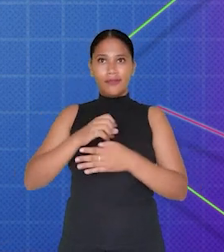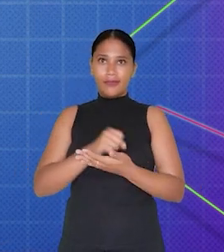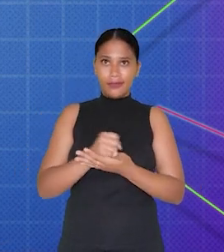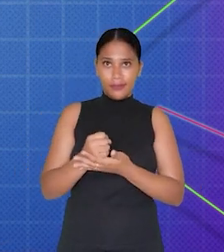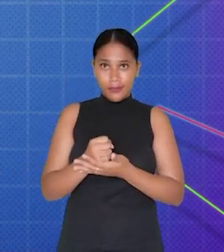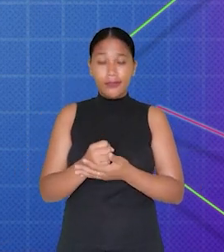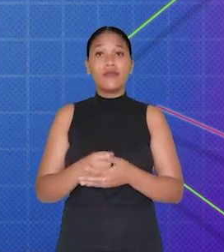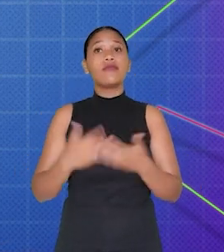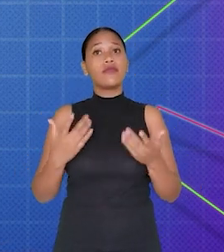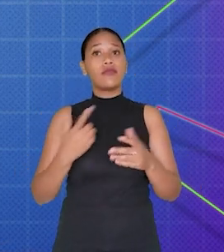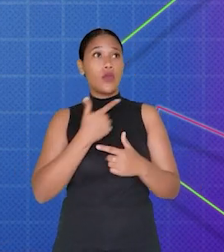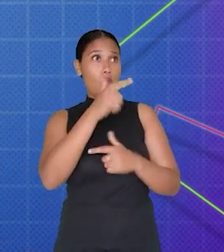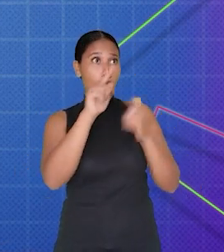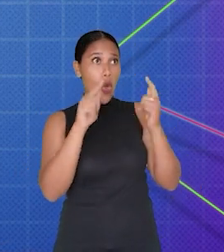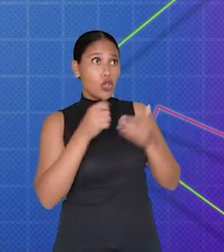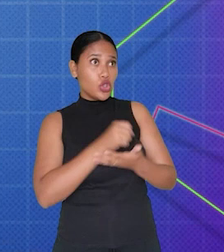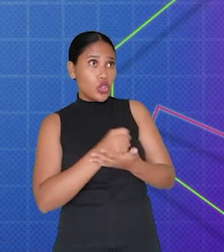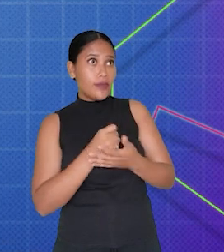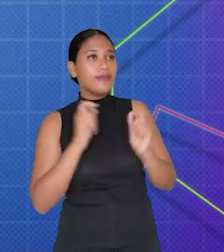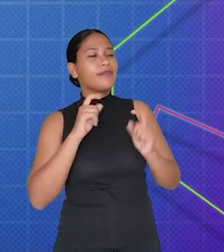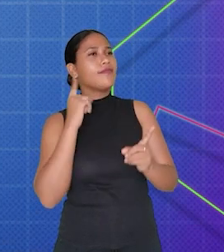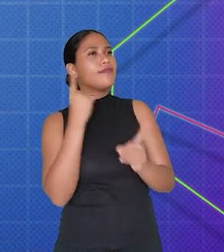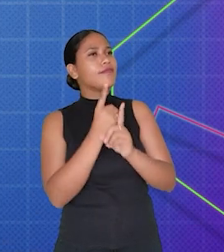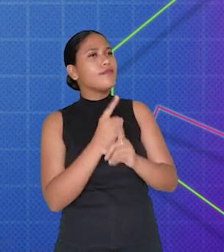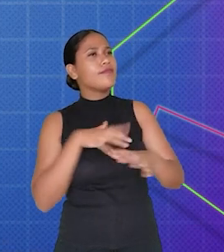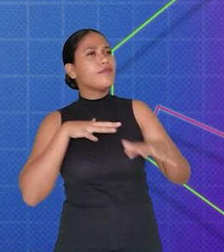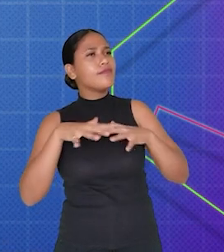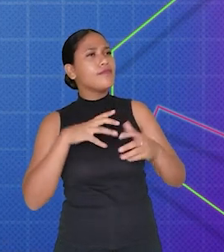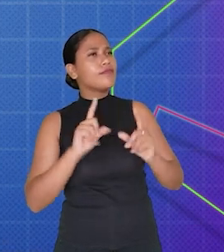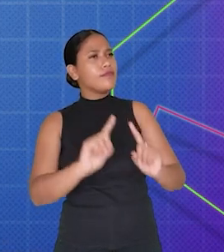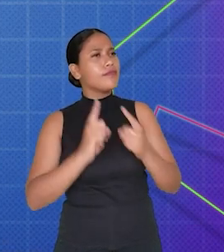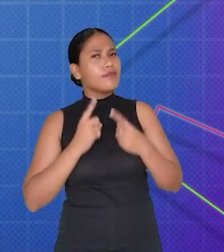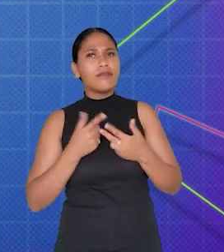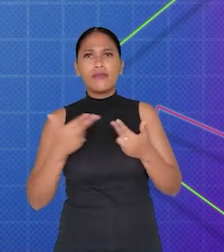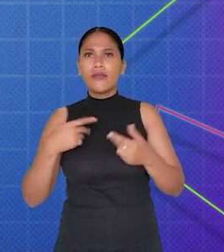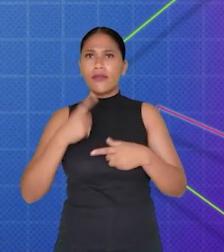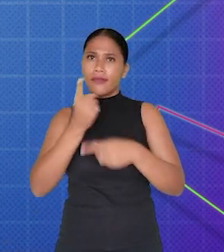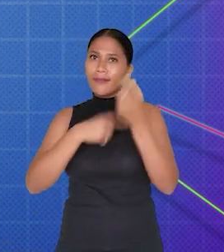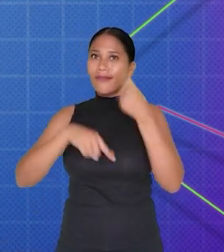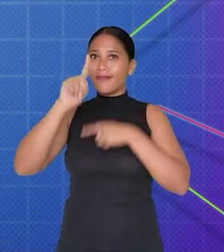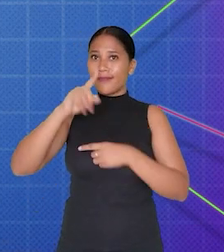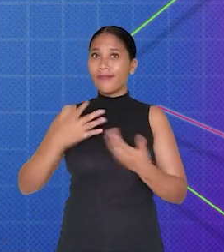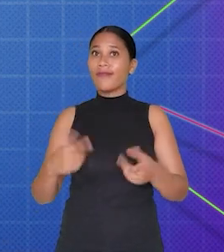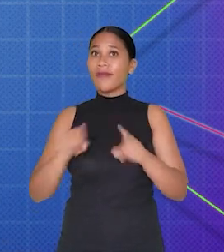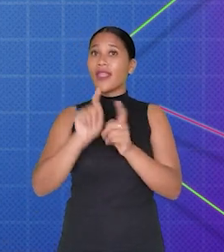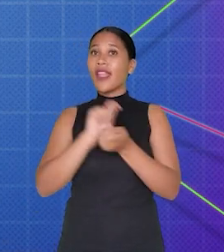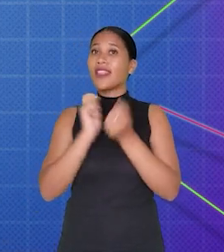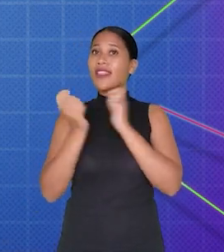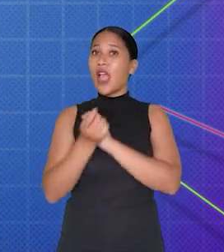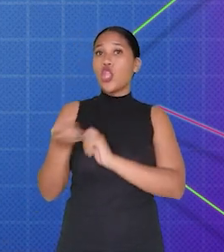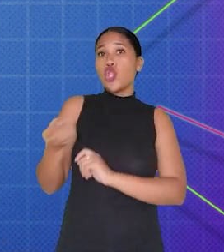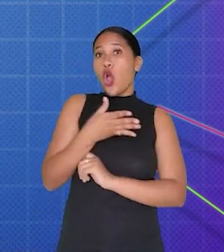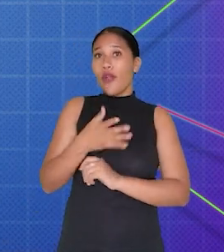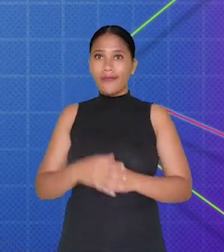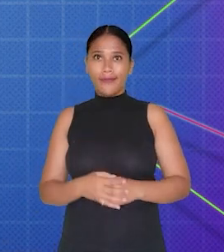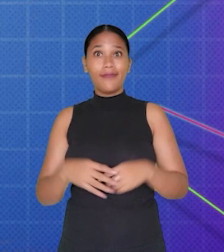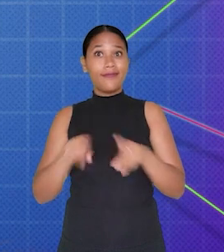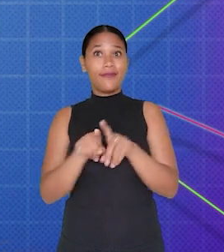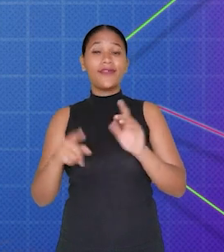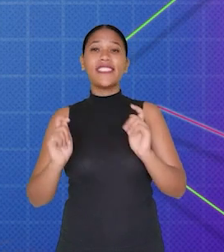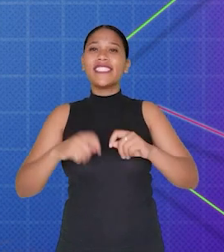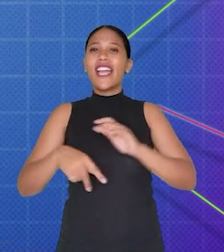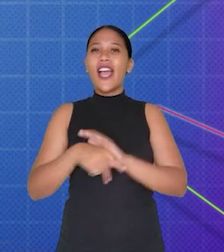para o próprio jogo. Ao analisar outros jogos, é possível identificar as mecânicas e desafios mais bem-sucedidos e adaptá-los ao novo